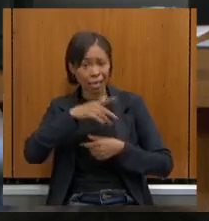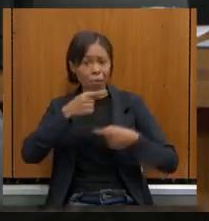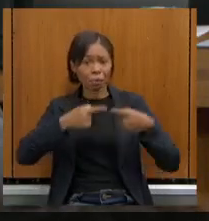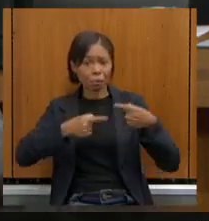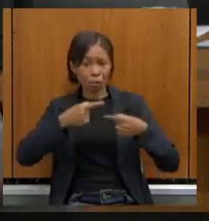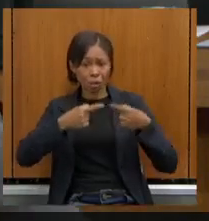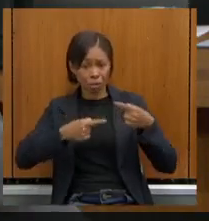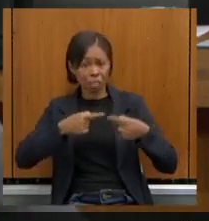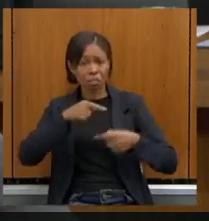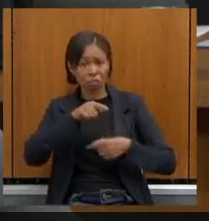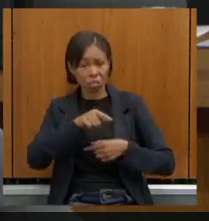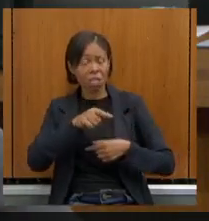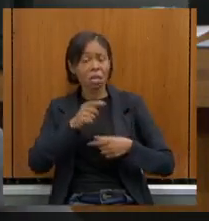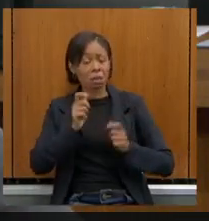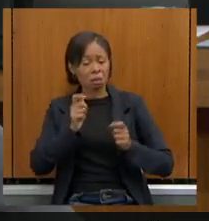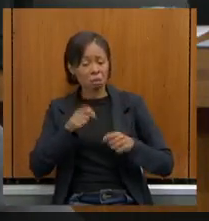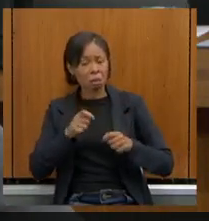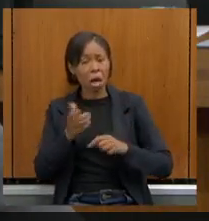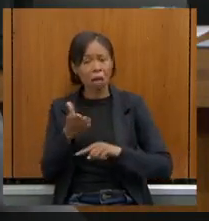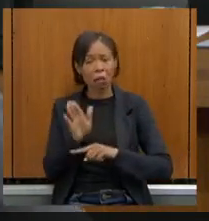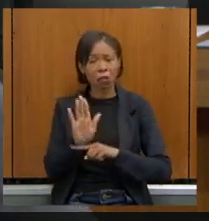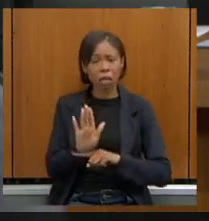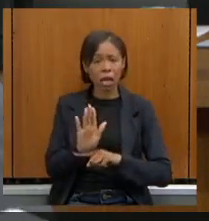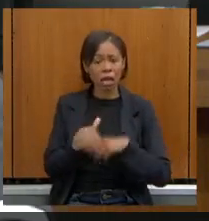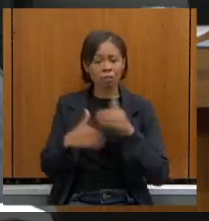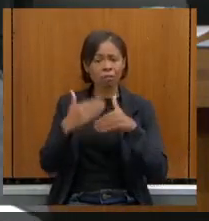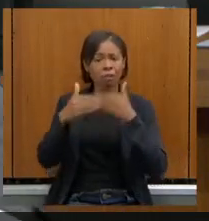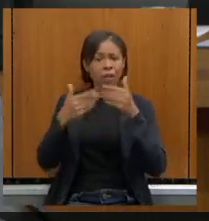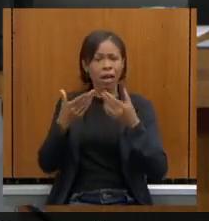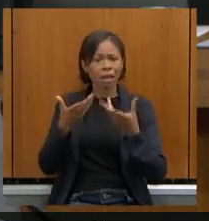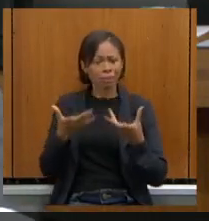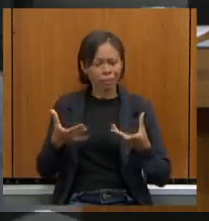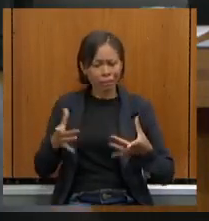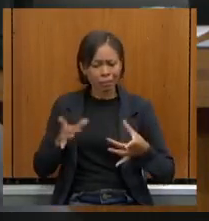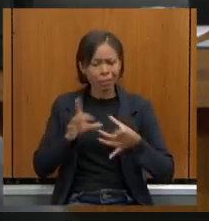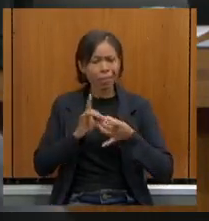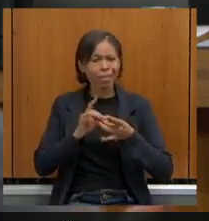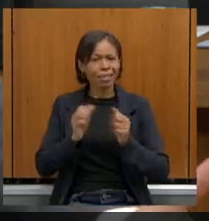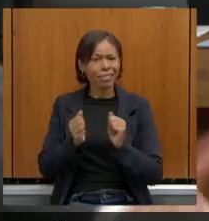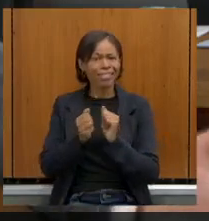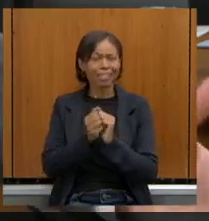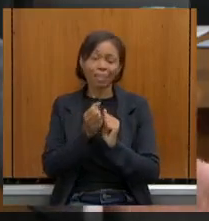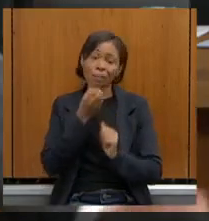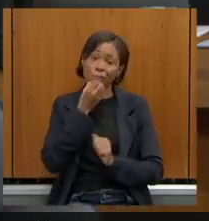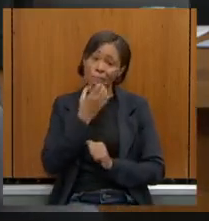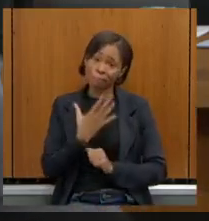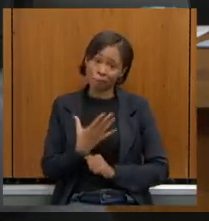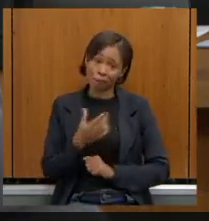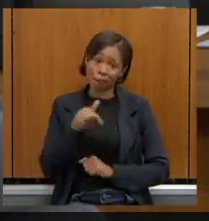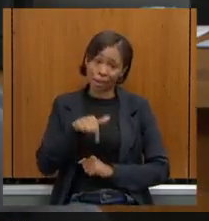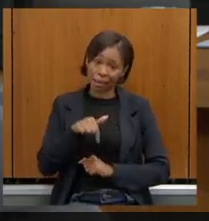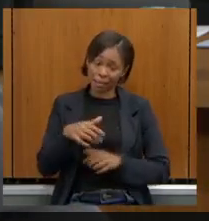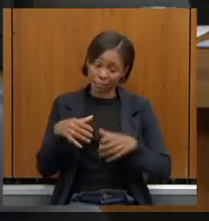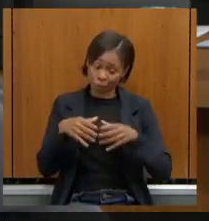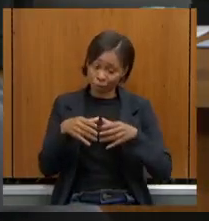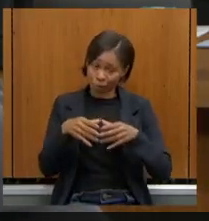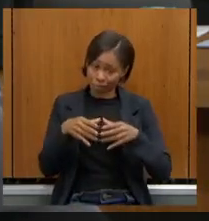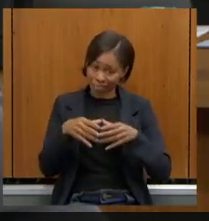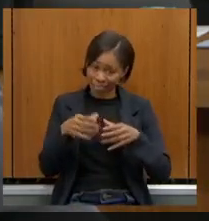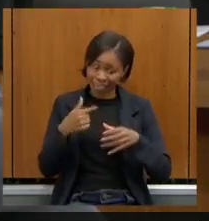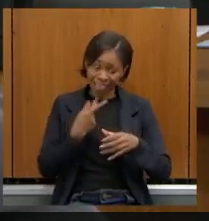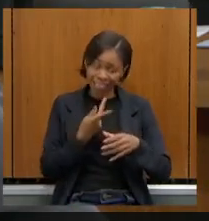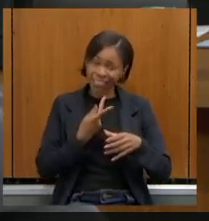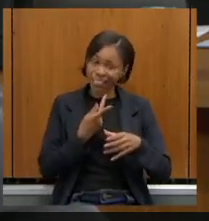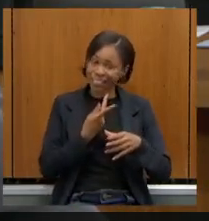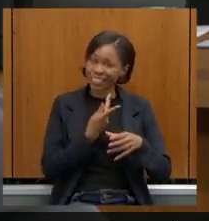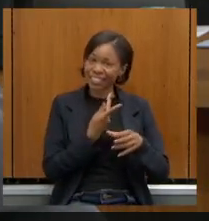virtude de poder ajudar, de construir, de somar. Então, isso é muito bom. Aqui, estar nessa comissão ao seu lado me alegra